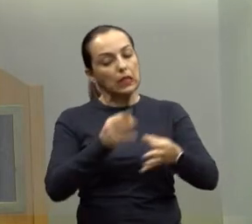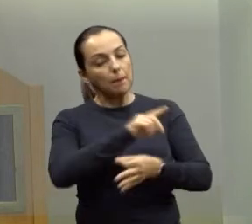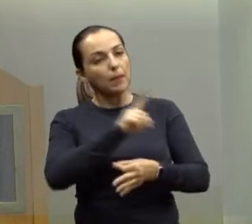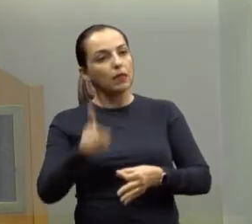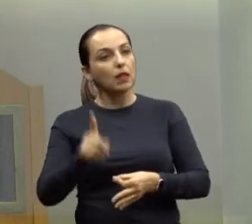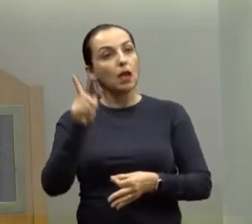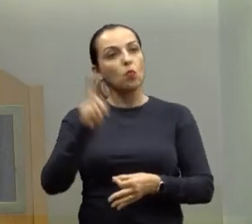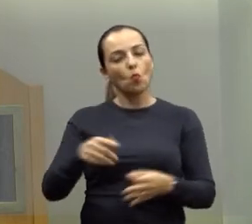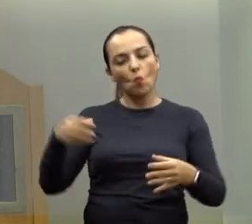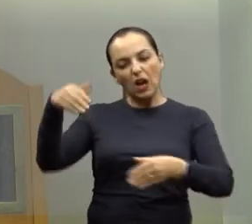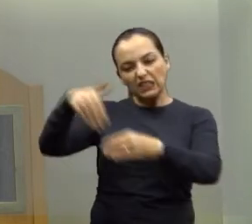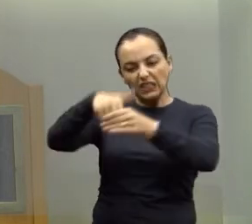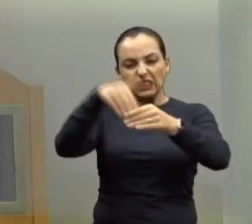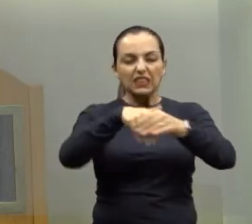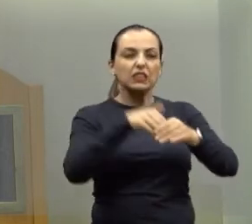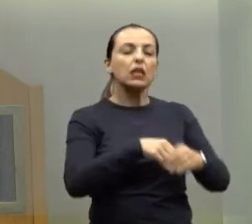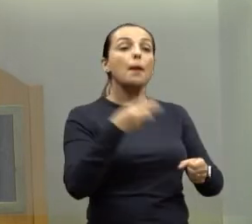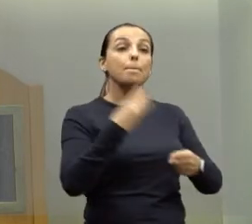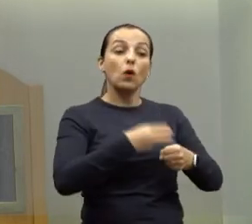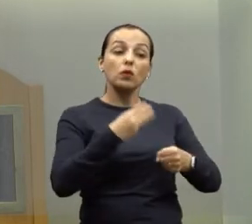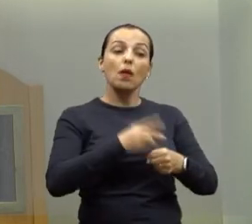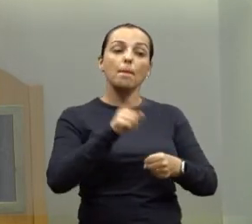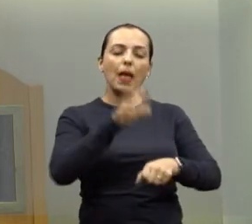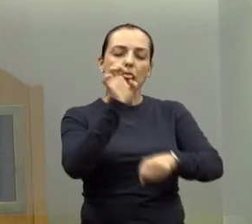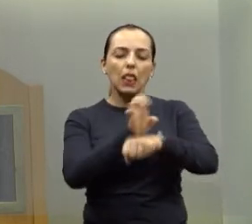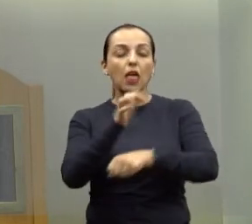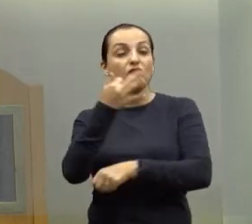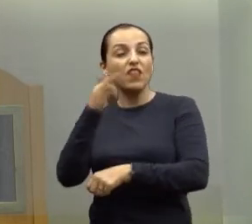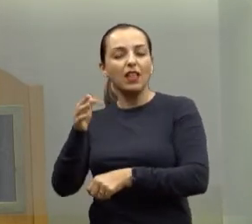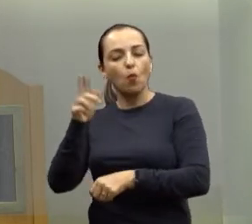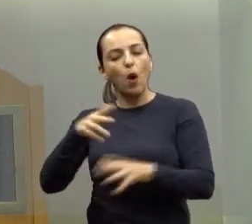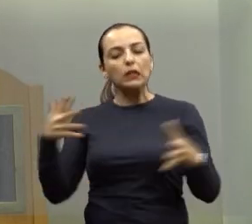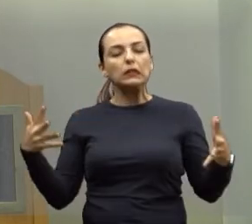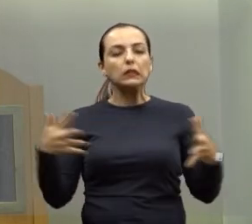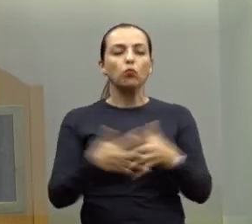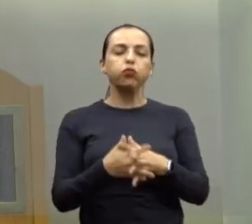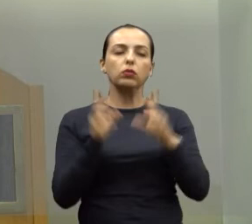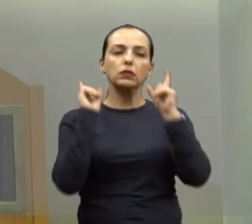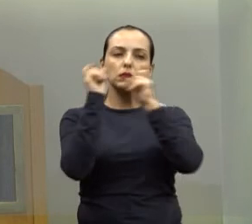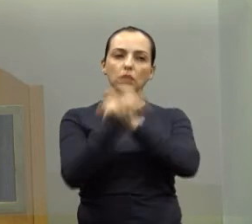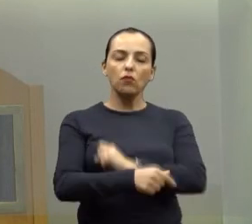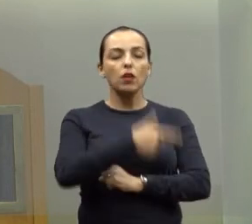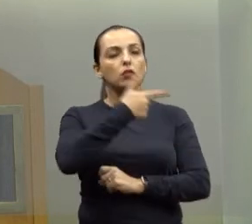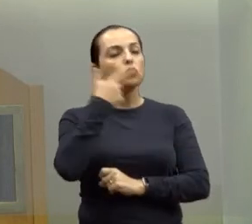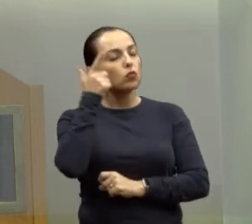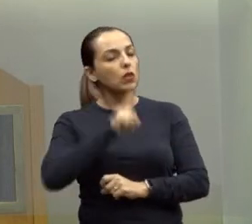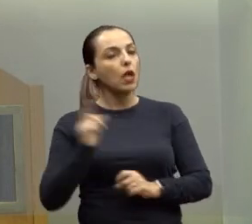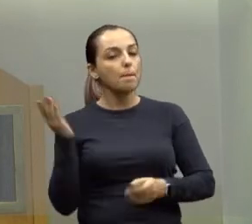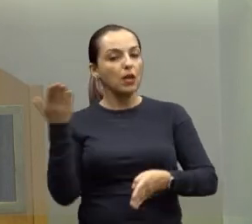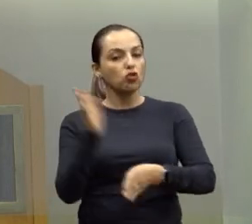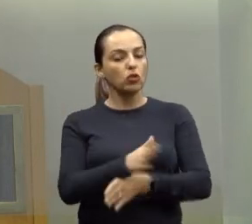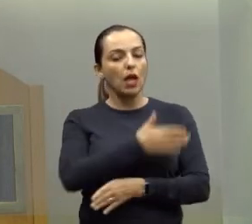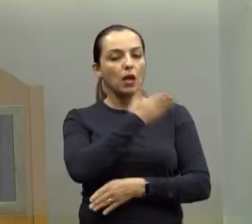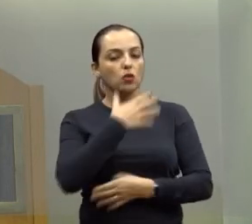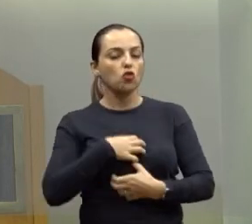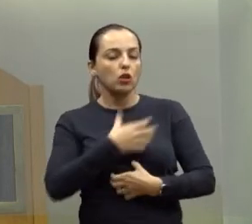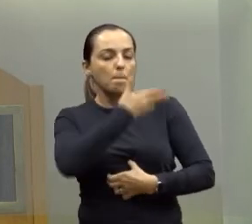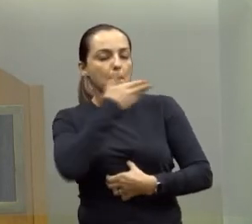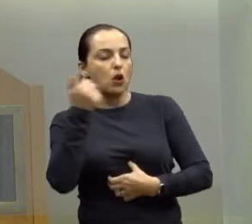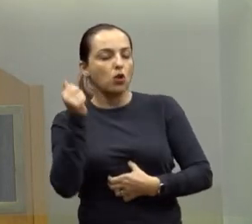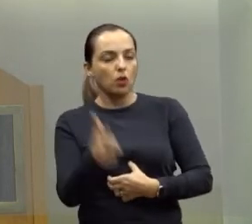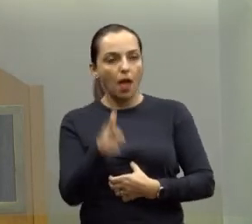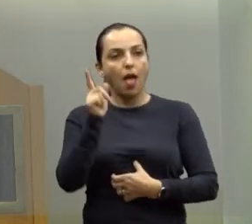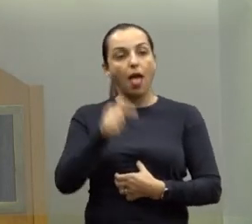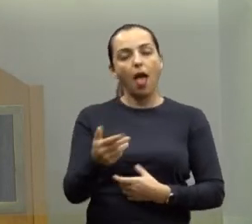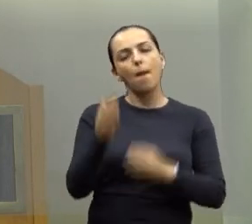as nossas eleições as eleições municipais Mas eles são estaduais federais mais que a gente conseguiu contribuir na melhor maneira possível obrigado a todo mundo